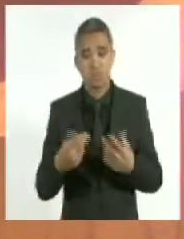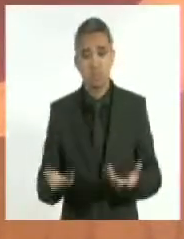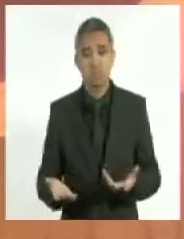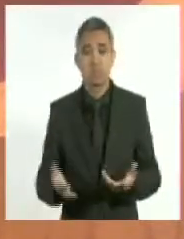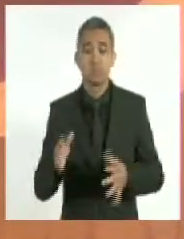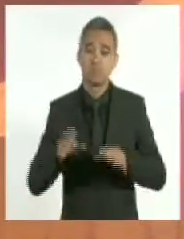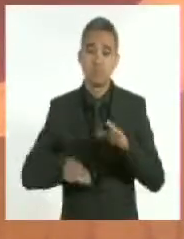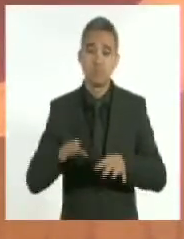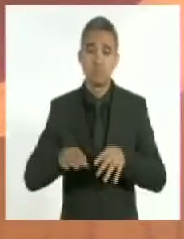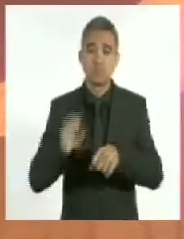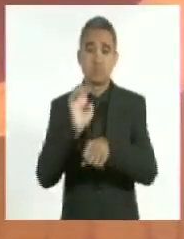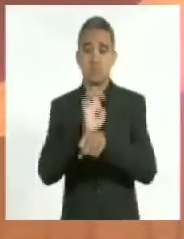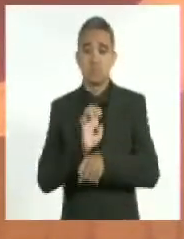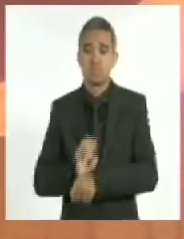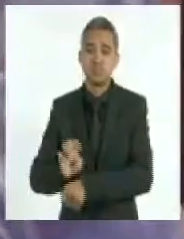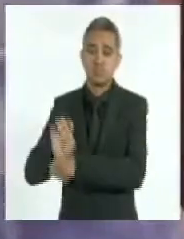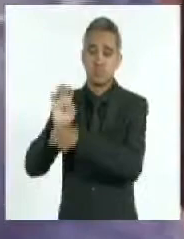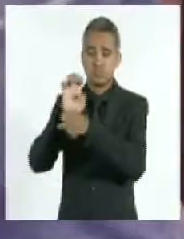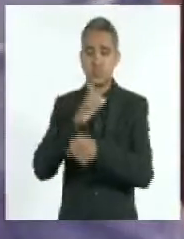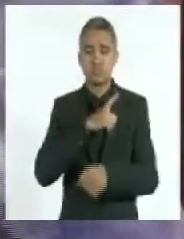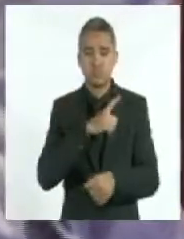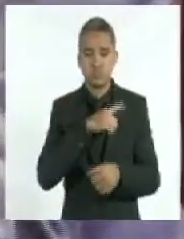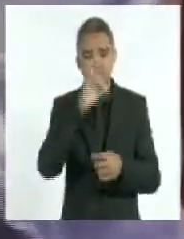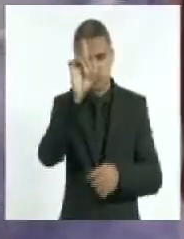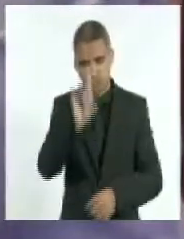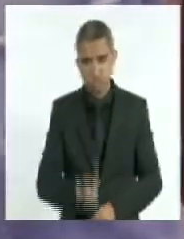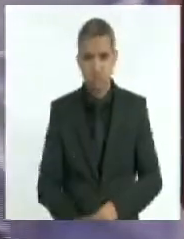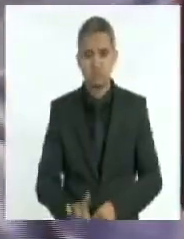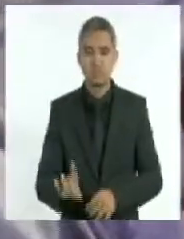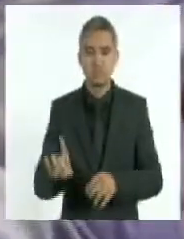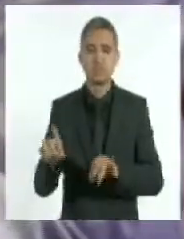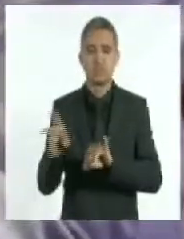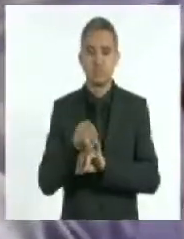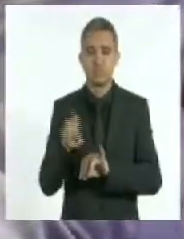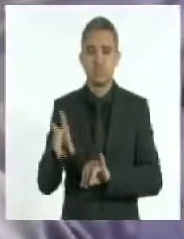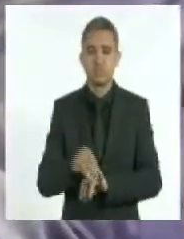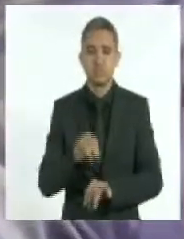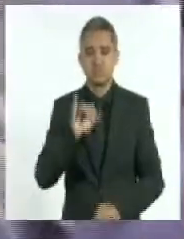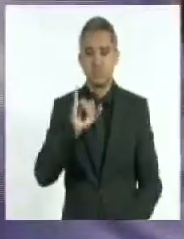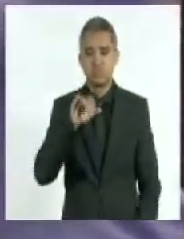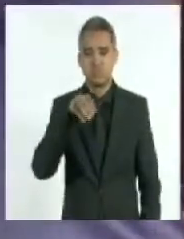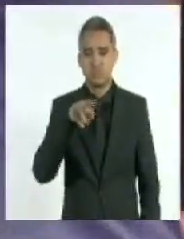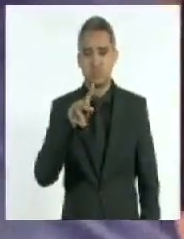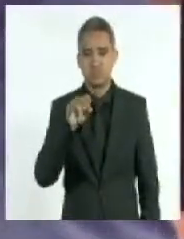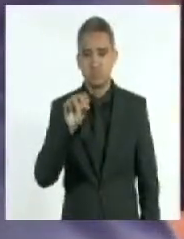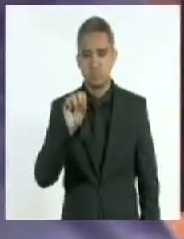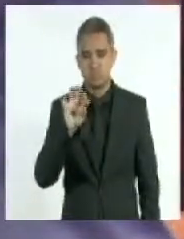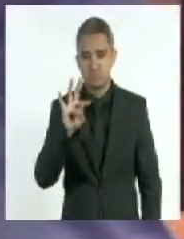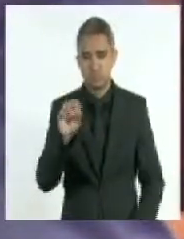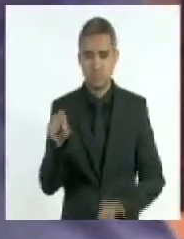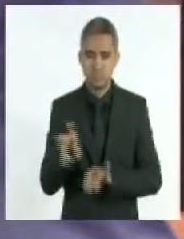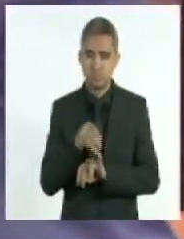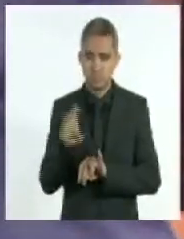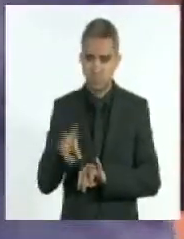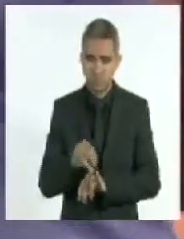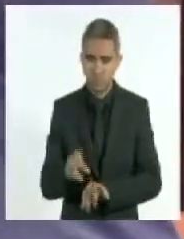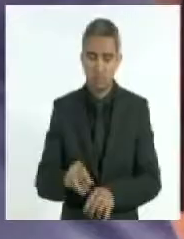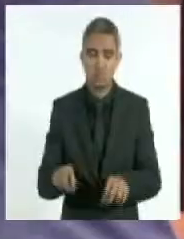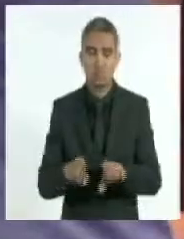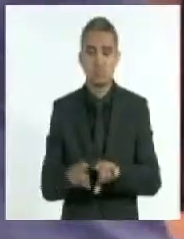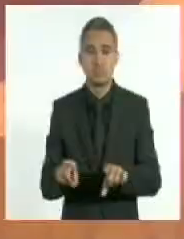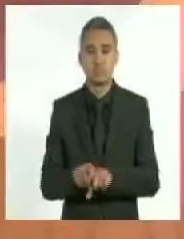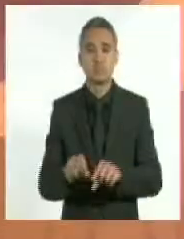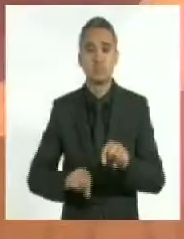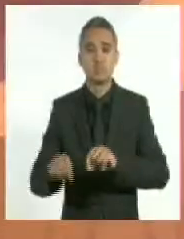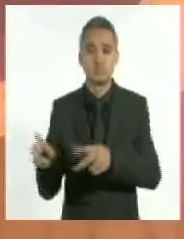tem os estados. E quanto à bitributação, o fato gerador é totalmente diferente. O fato gerador é da exploração do minério, porque a União